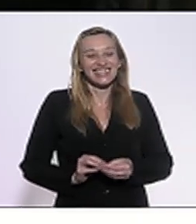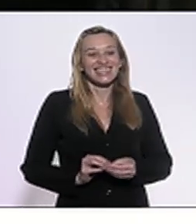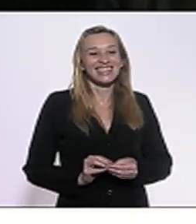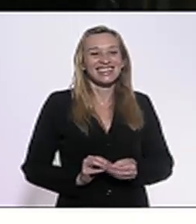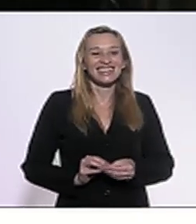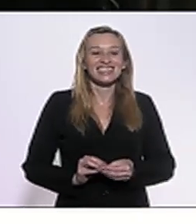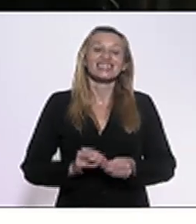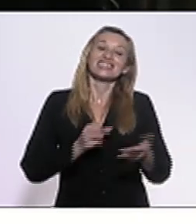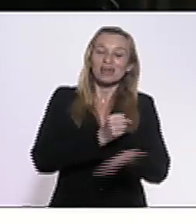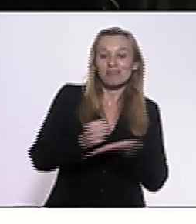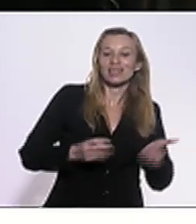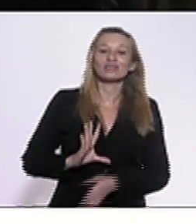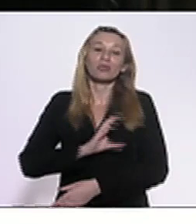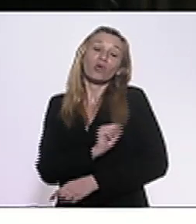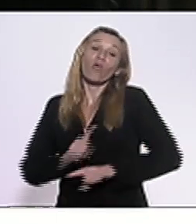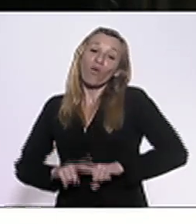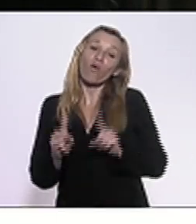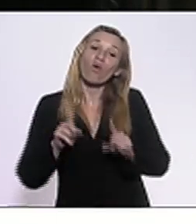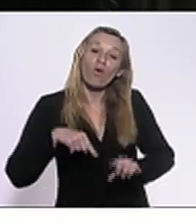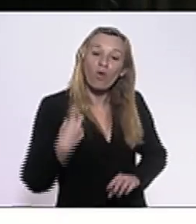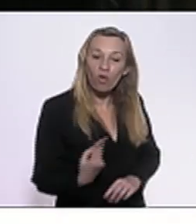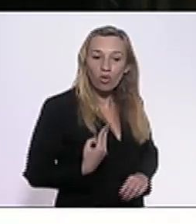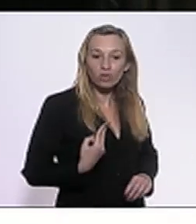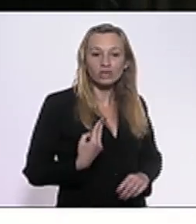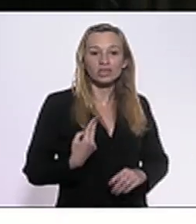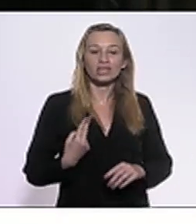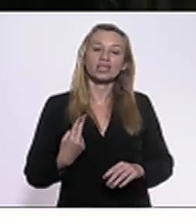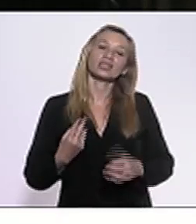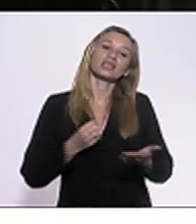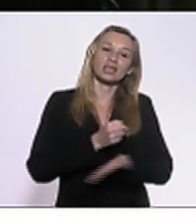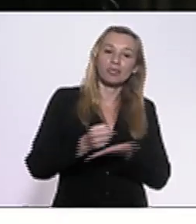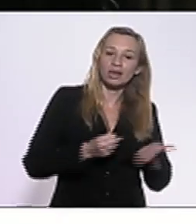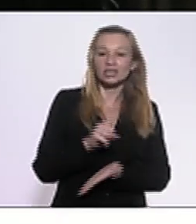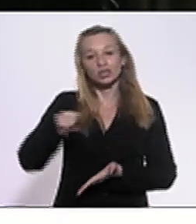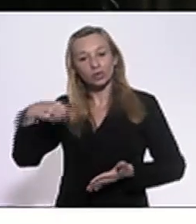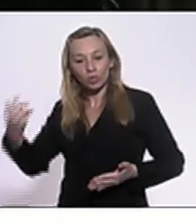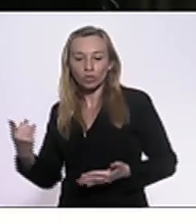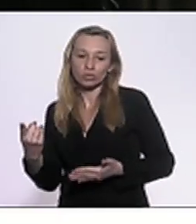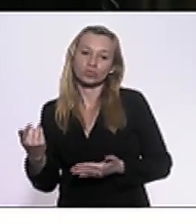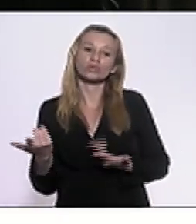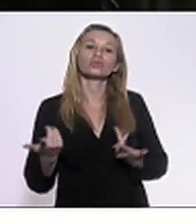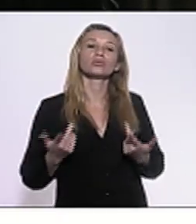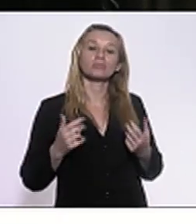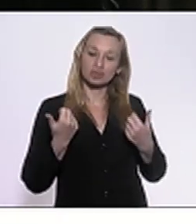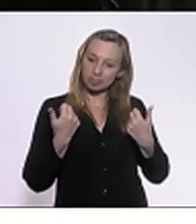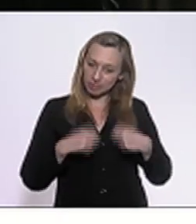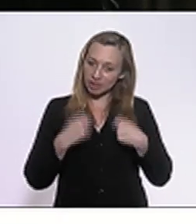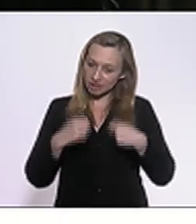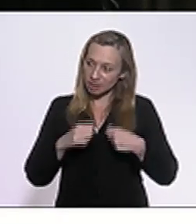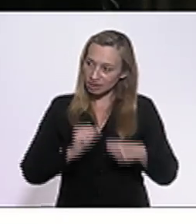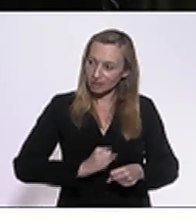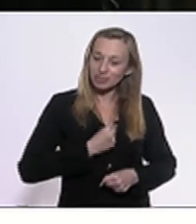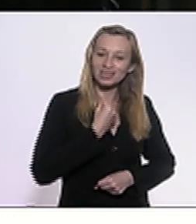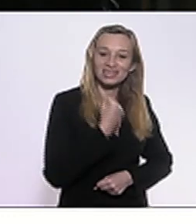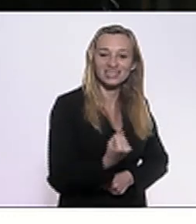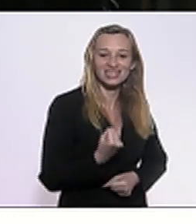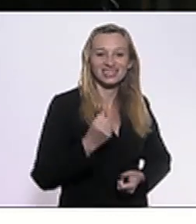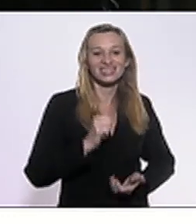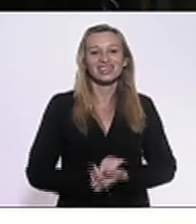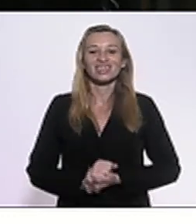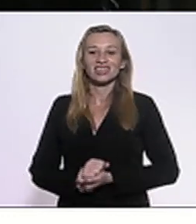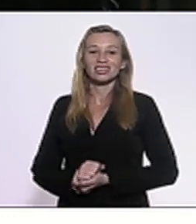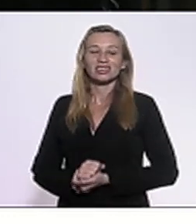na base do amor, ou tem que entrar na base de outros instrumentos, mas tem que entrar.